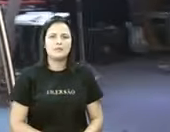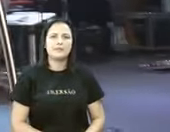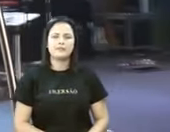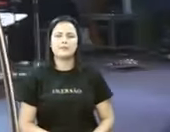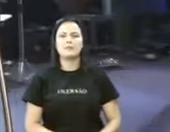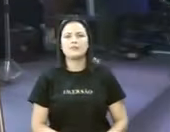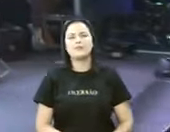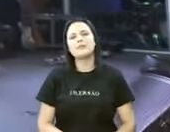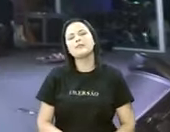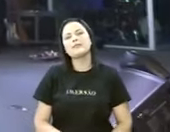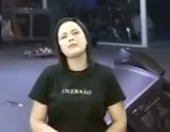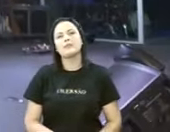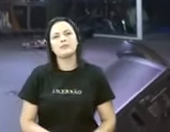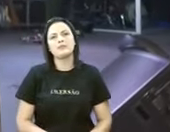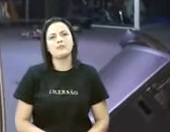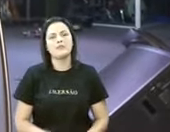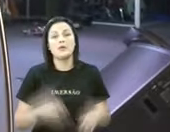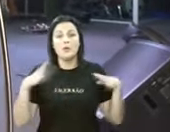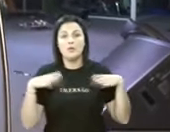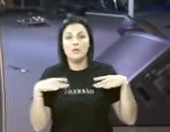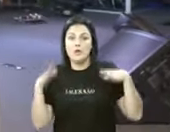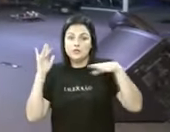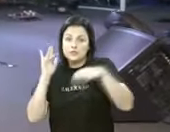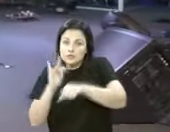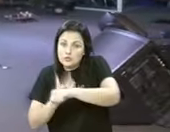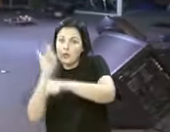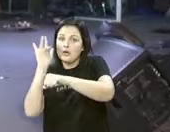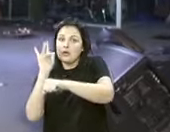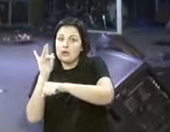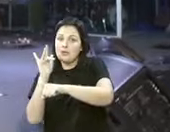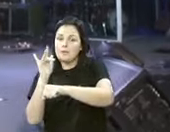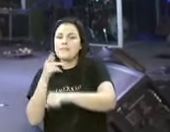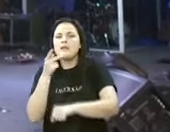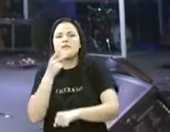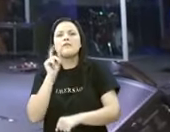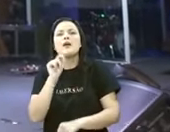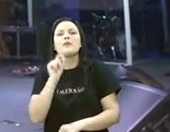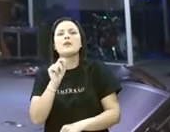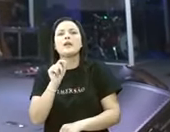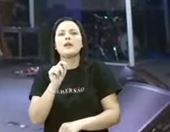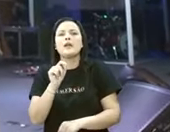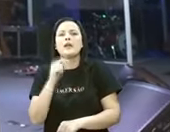Toca e diz para ele: agora tem pureza na boca e perdão de pecados.